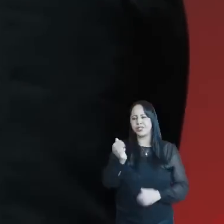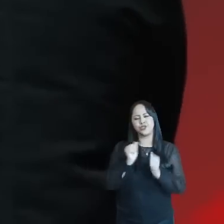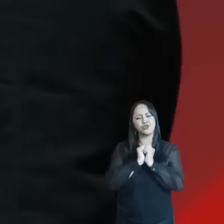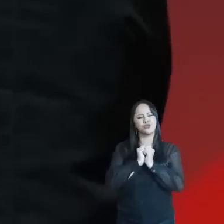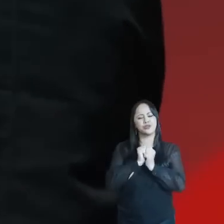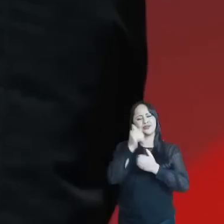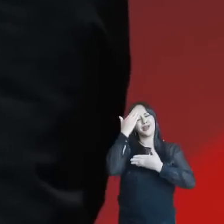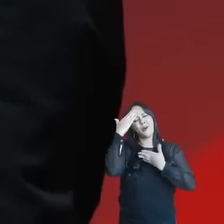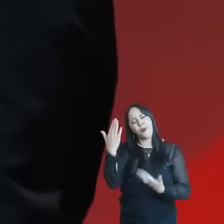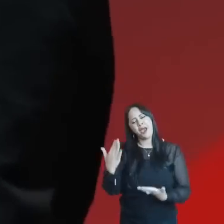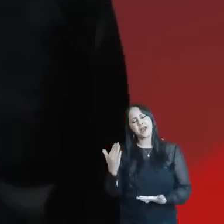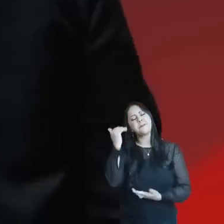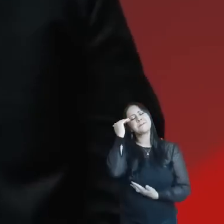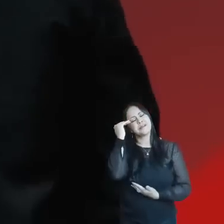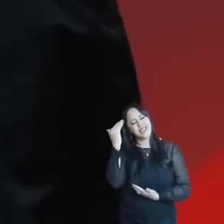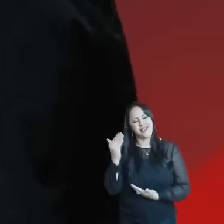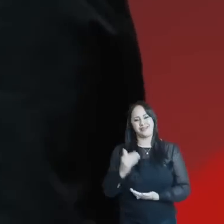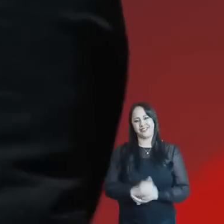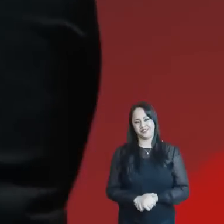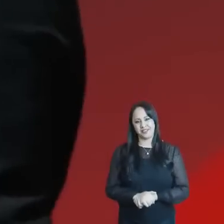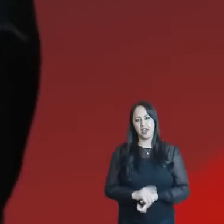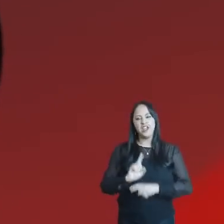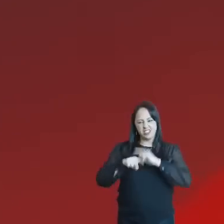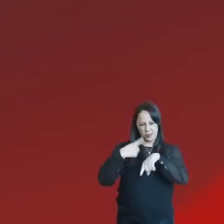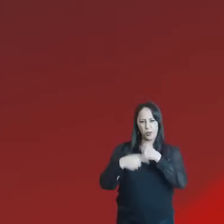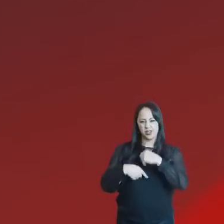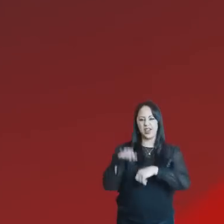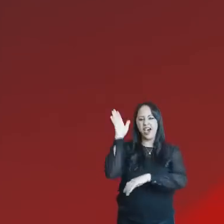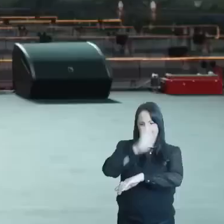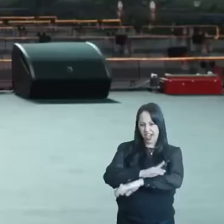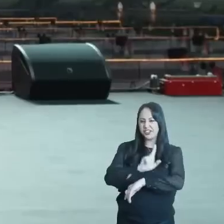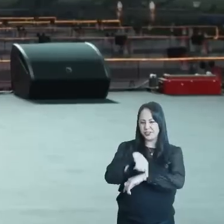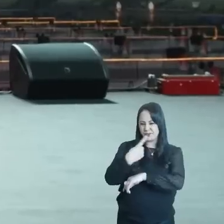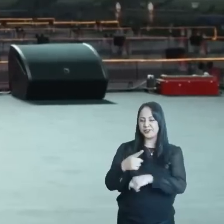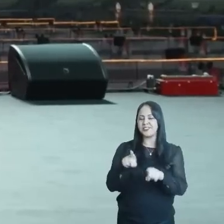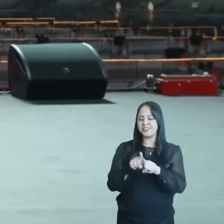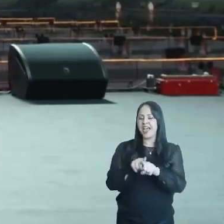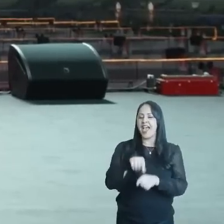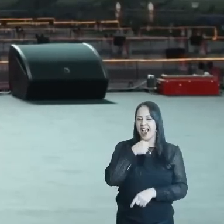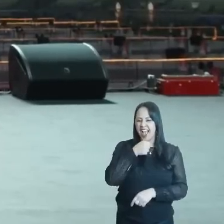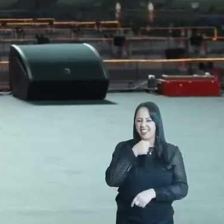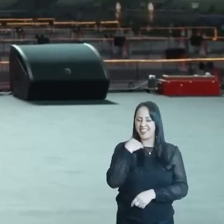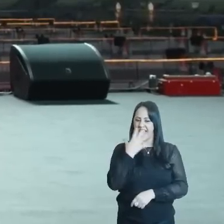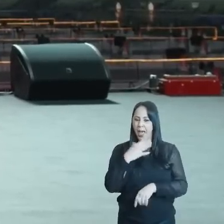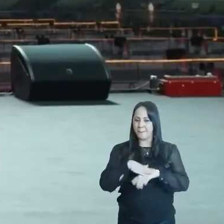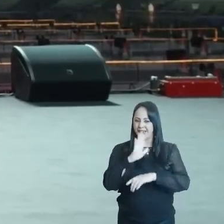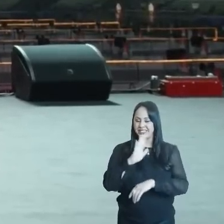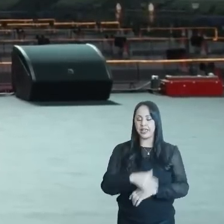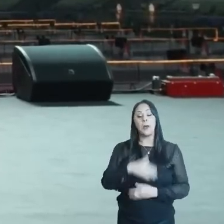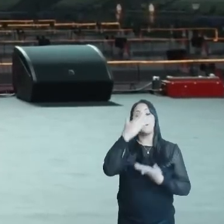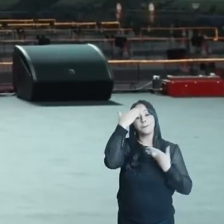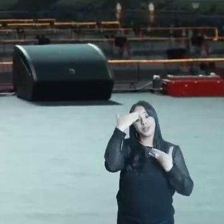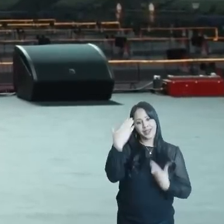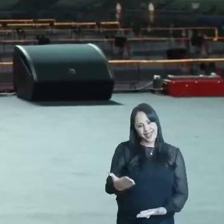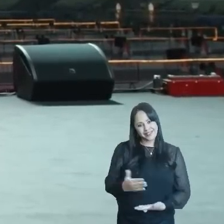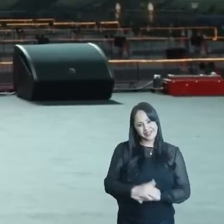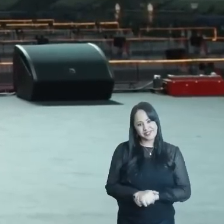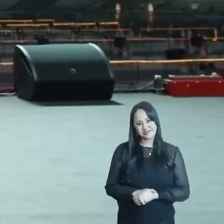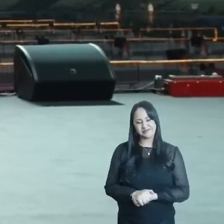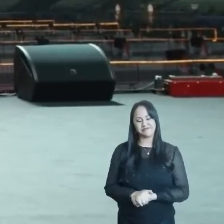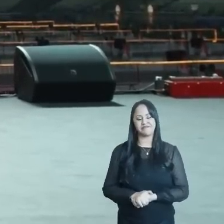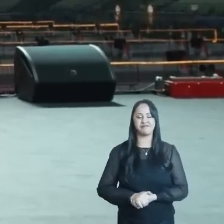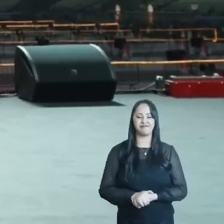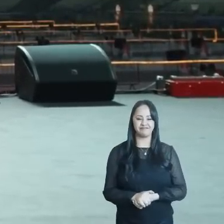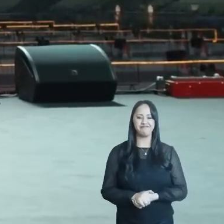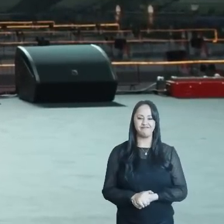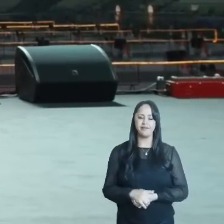muito grande, tá? Muito obrigado, vocês vão estar aí depois mais um pouquinho, né, na outra live. Obrigado mesmo, tá? Muito obrigado. É uma honra